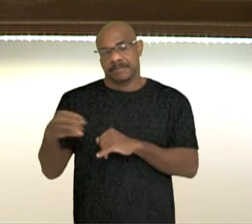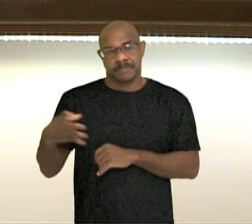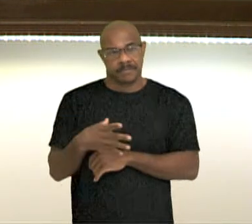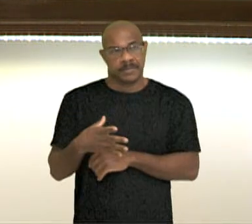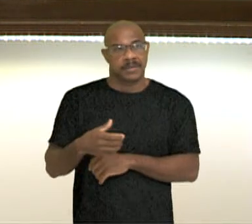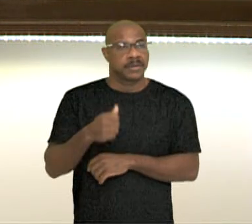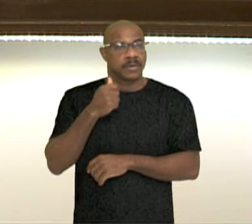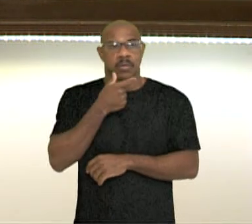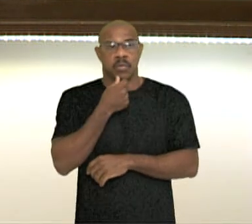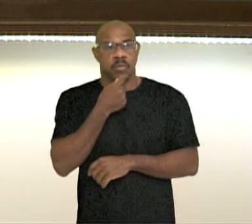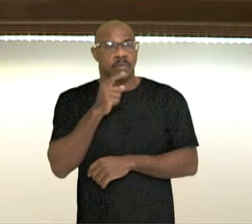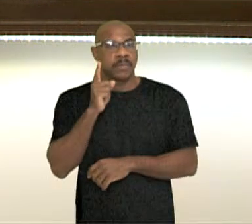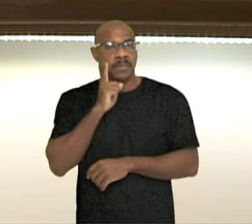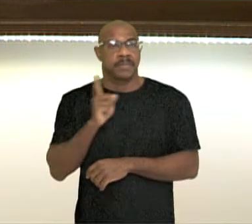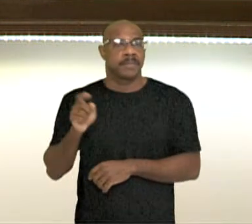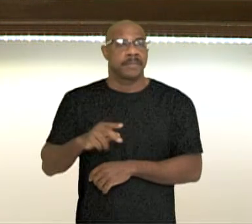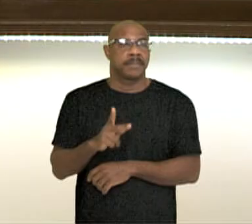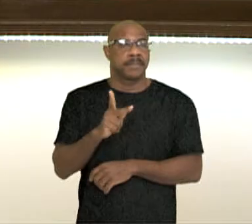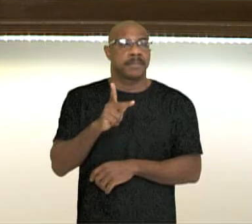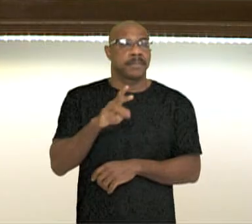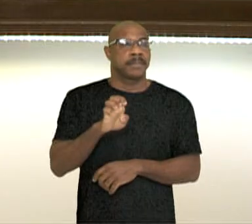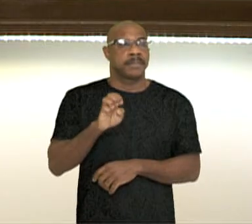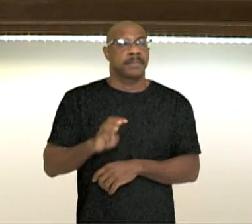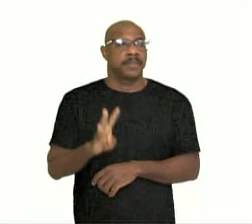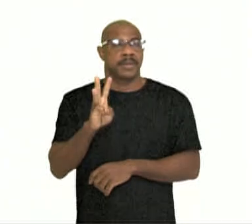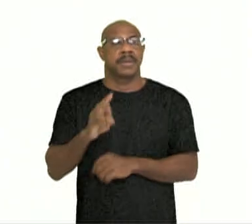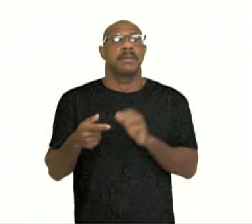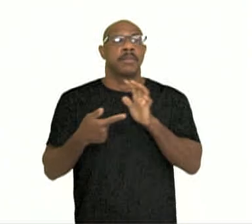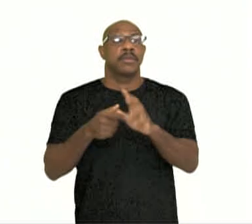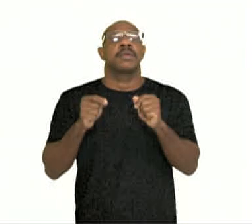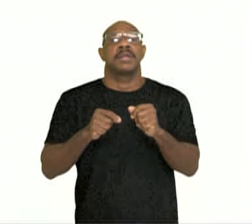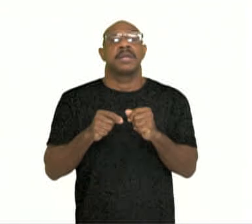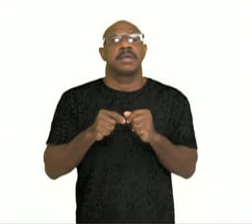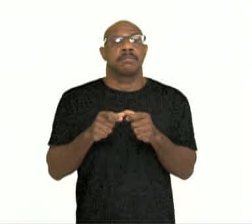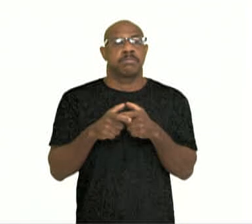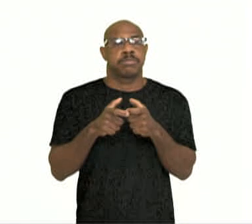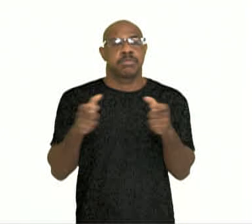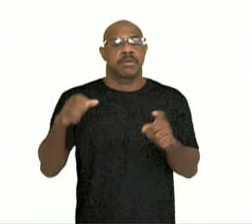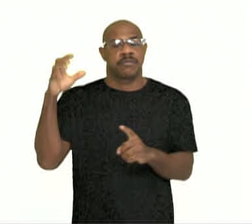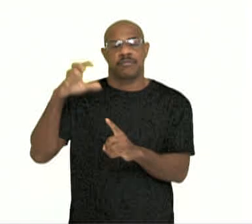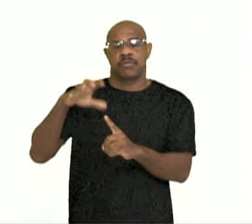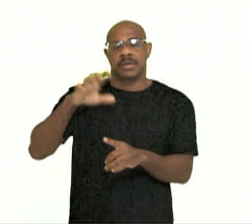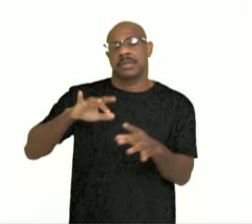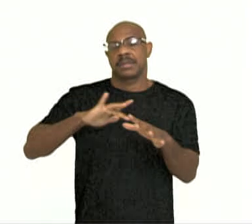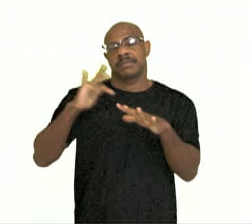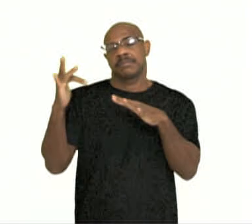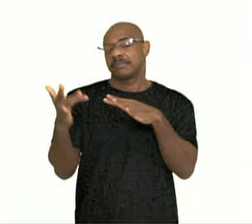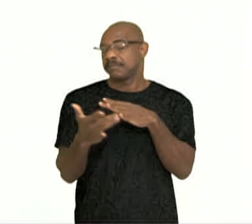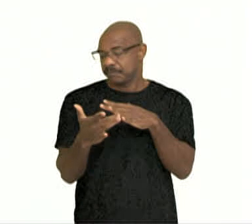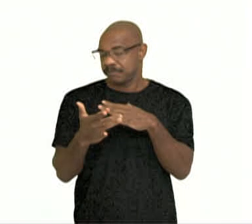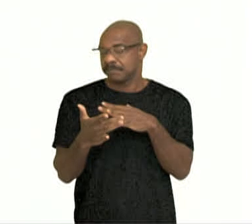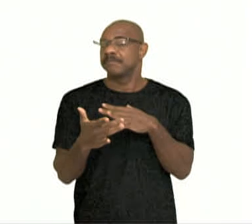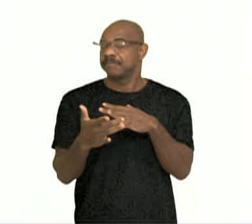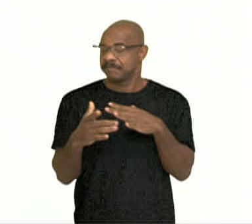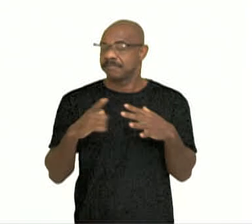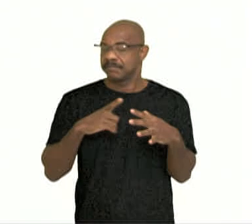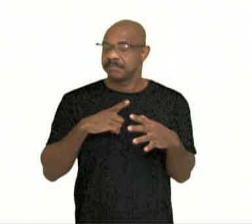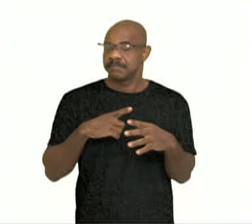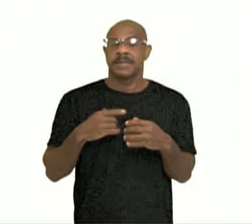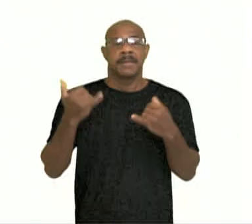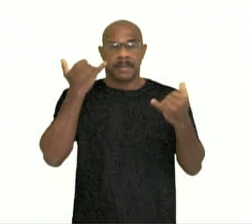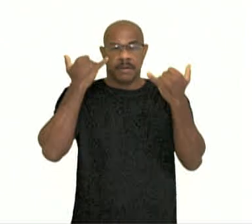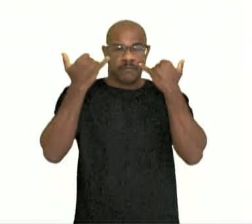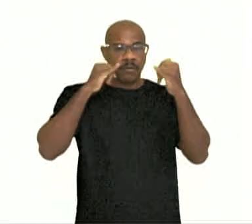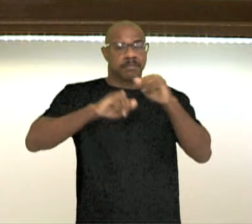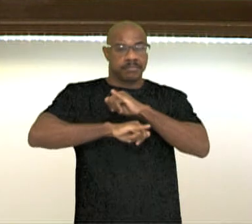Pew Research Center, mostra que cresceu nos últimos 2 anos a influência das redes sociais na tarefa de manter os cidadãos